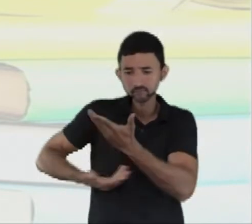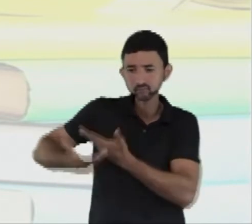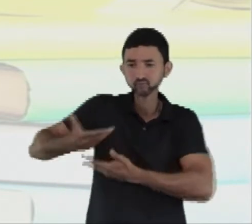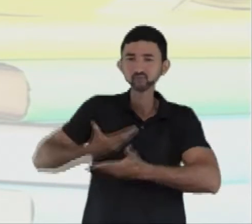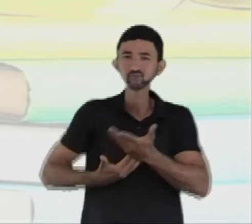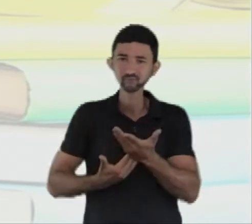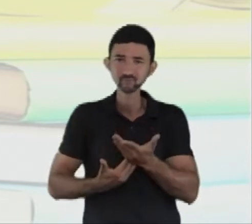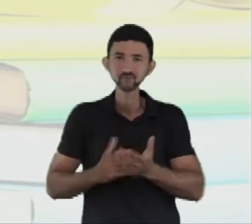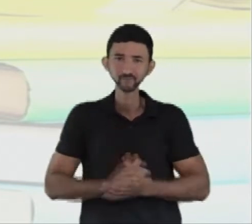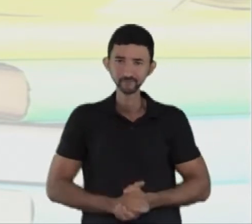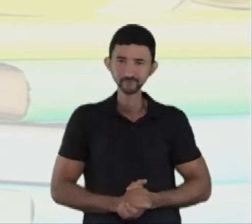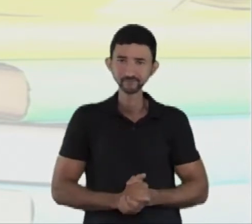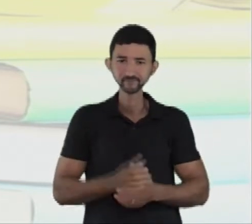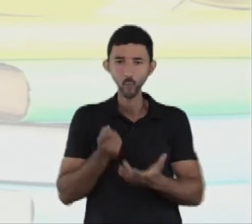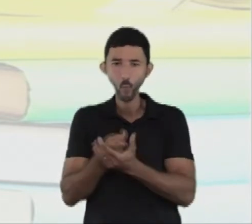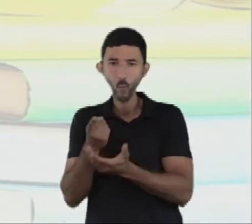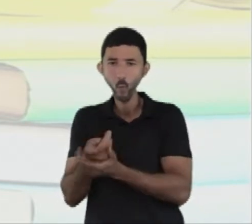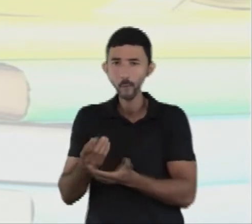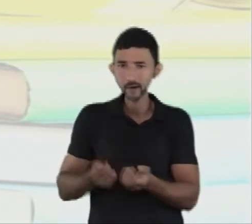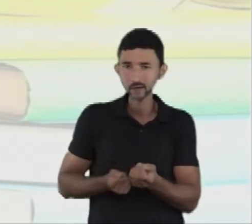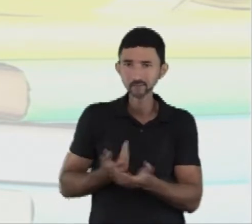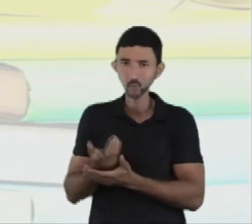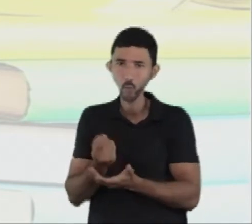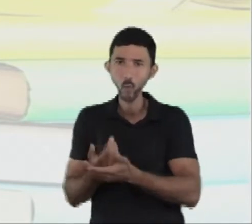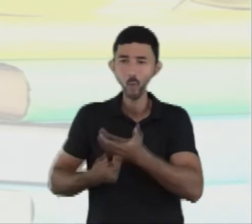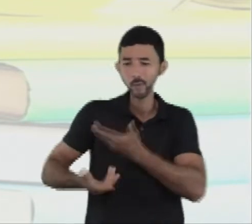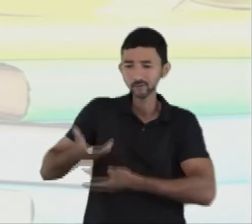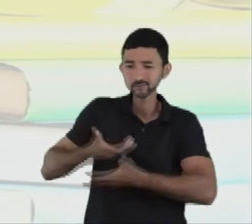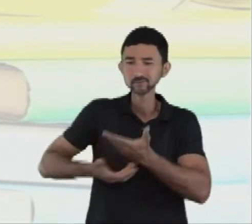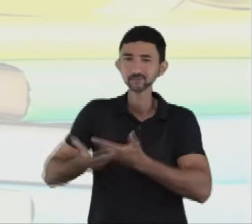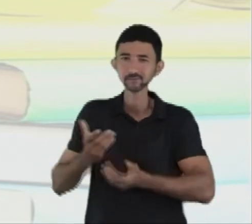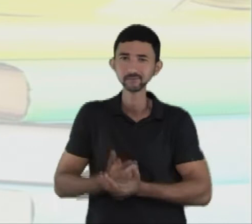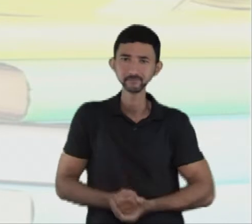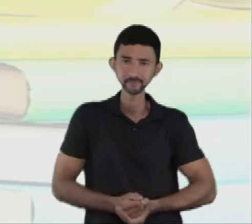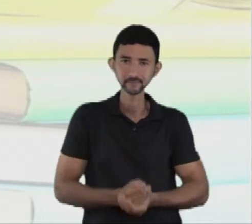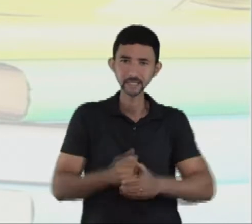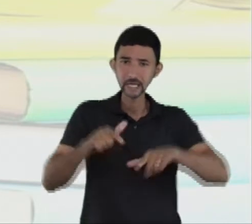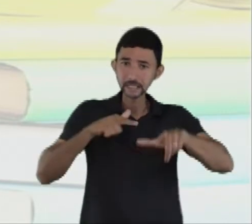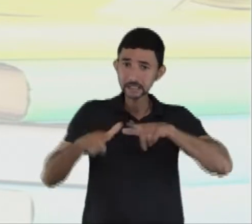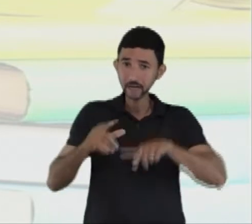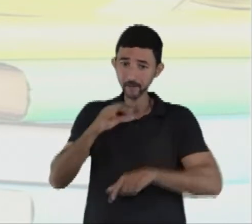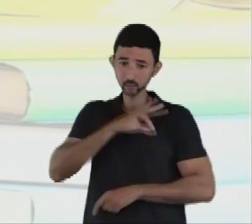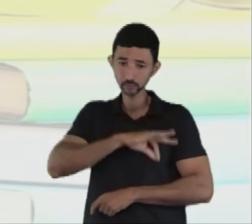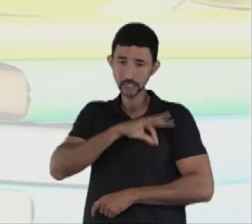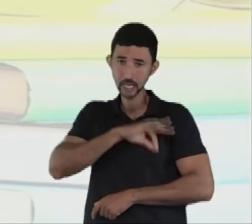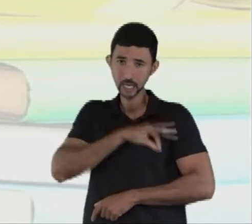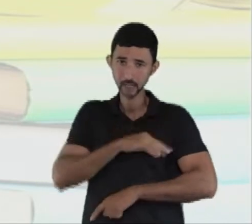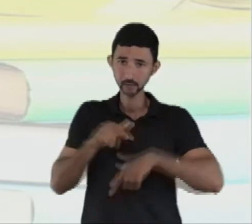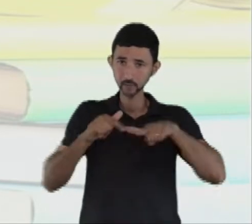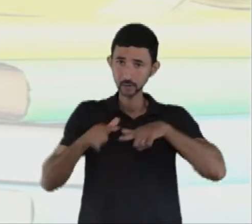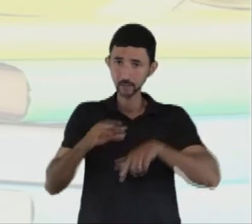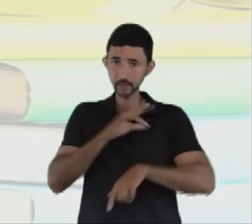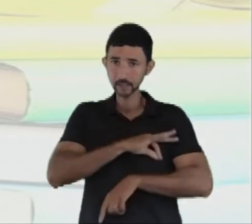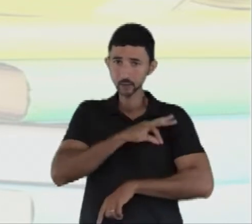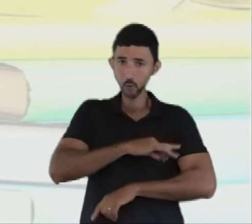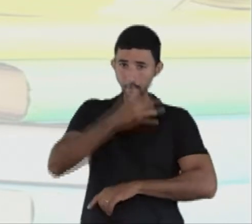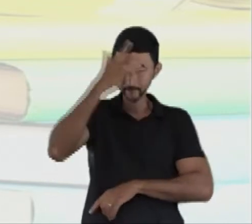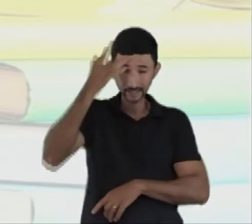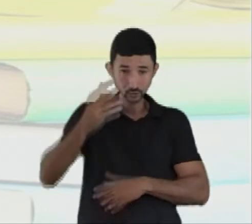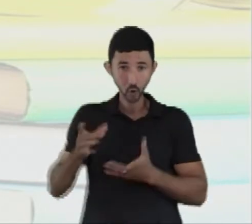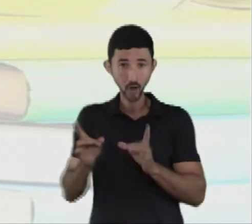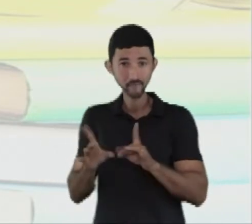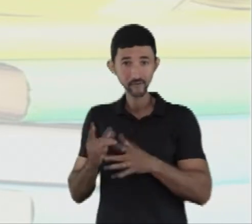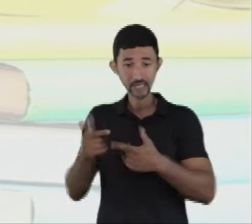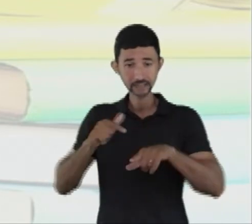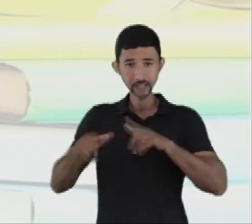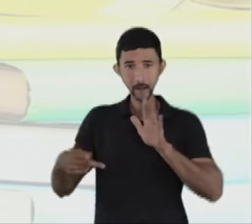né, o consumo e a produção das mercadorias. Nós temos o trabalho assalariado, ou seja, o trabalhador ele vende a mão de